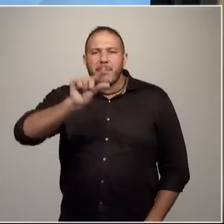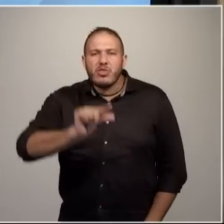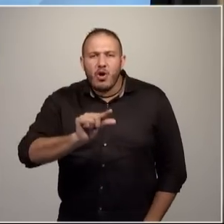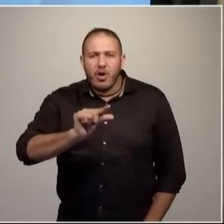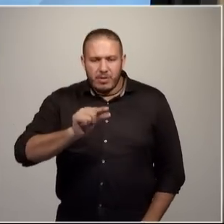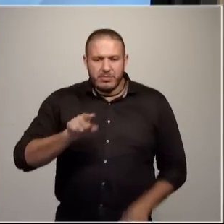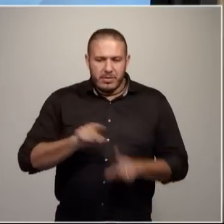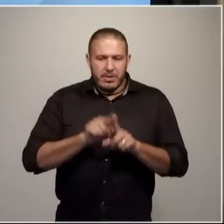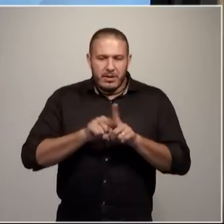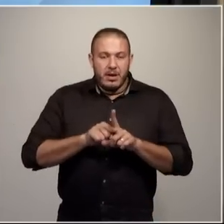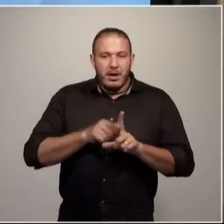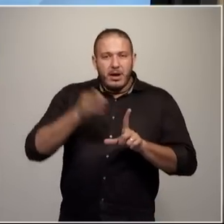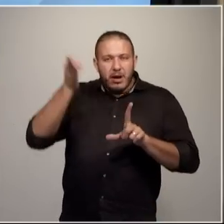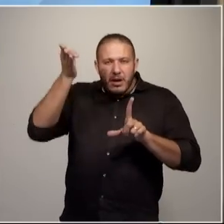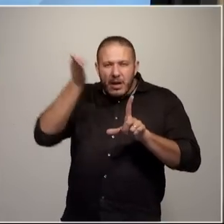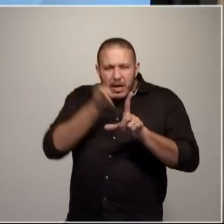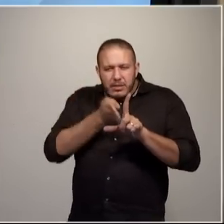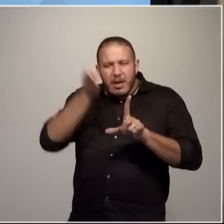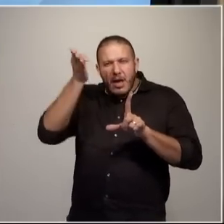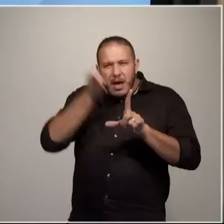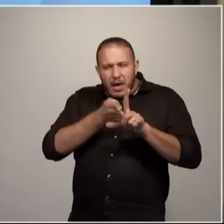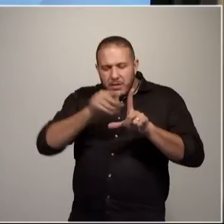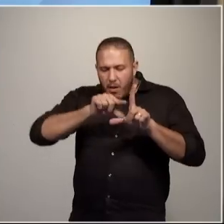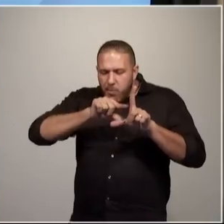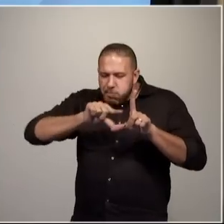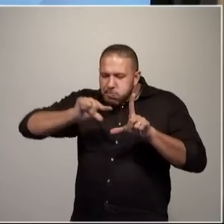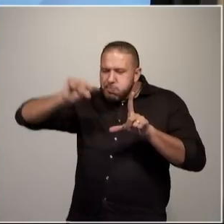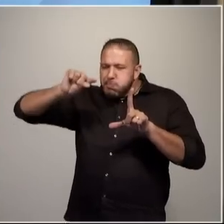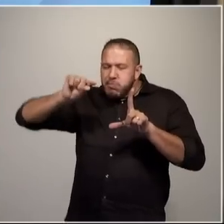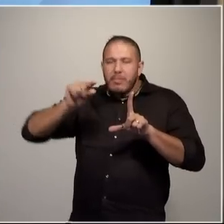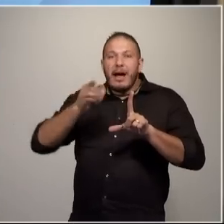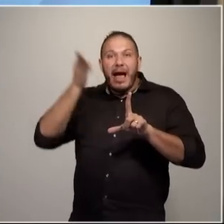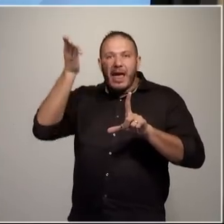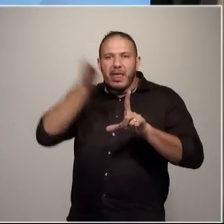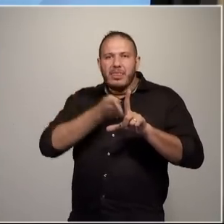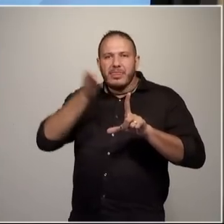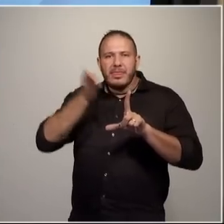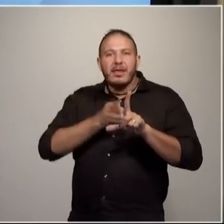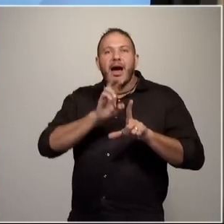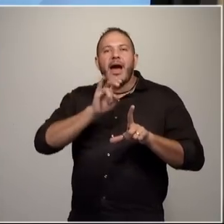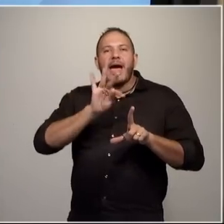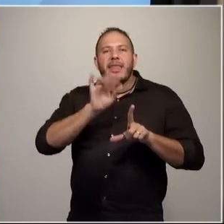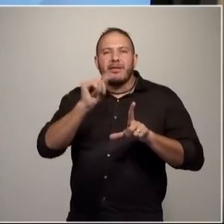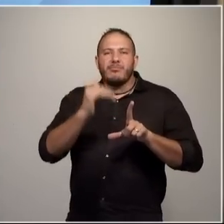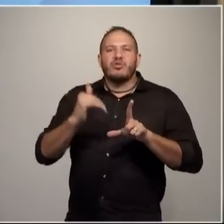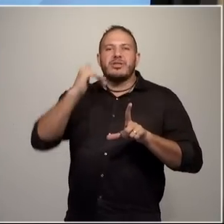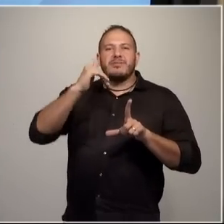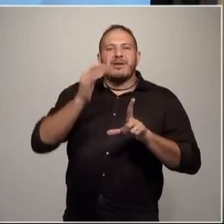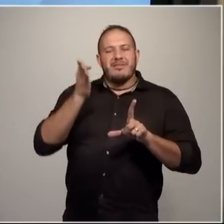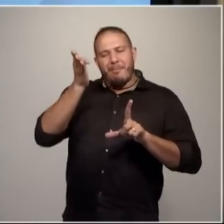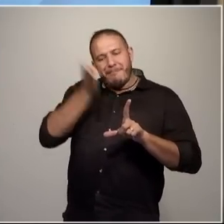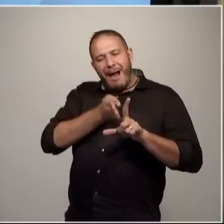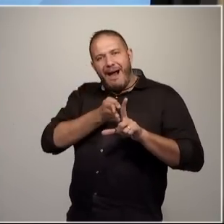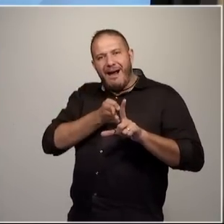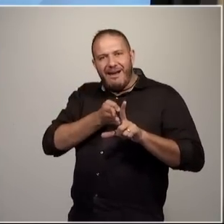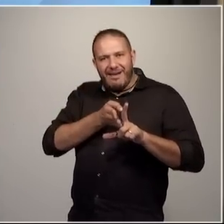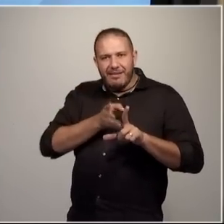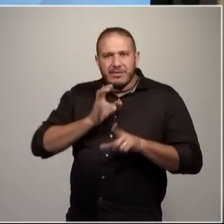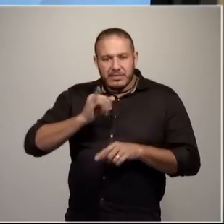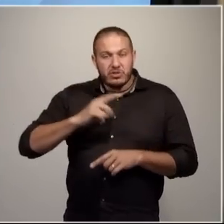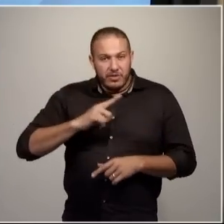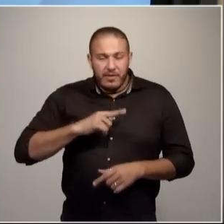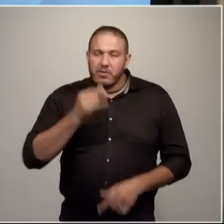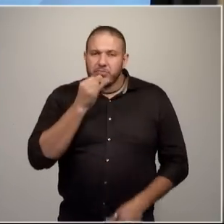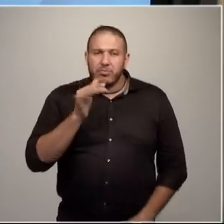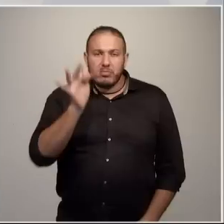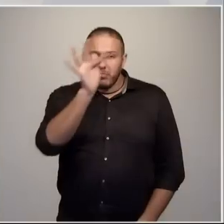a x fica por cima da parábola y igual a x2. Precisa estar atento a isso. E se eu tiver uma função